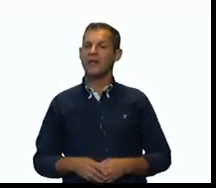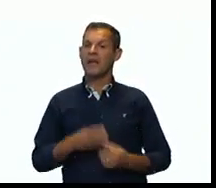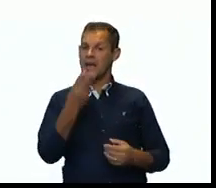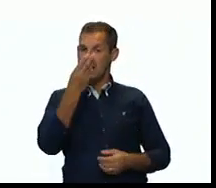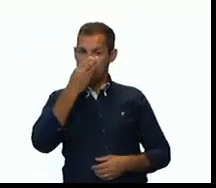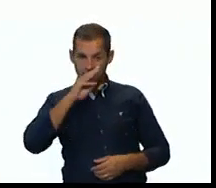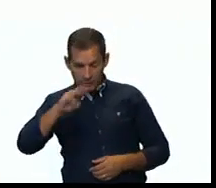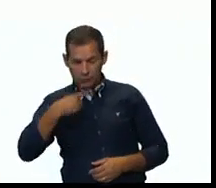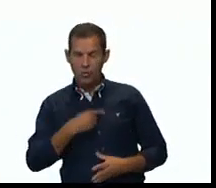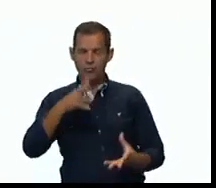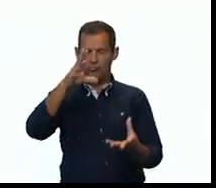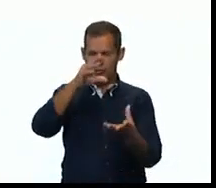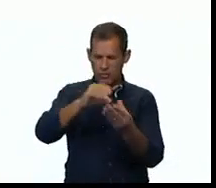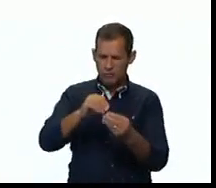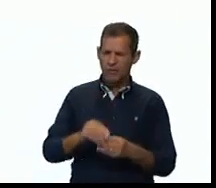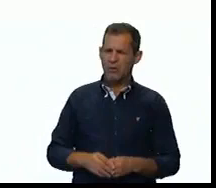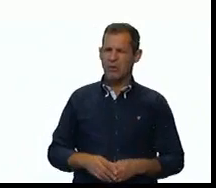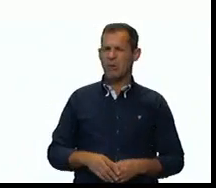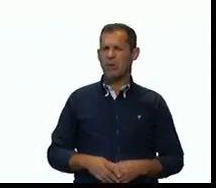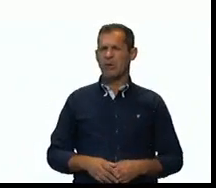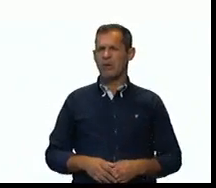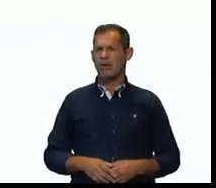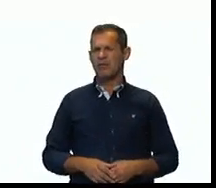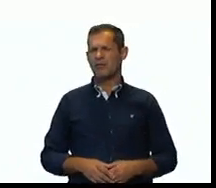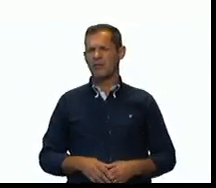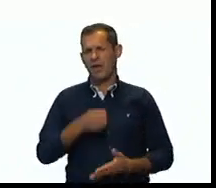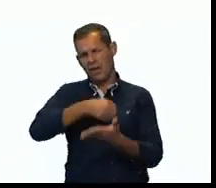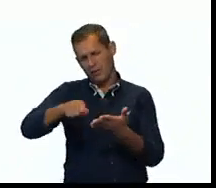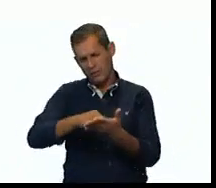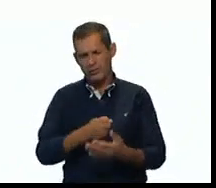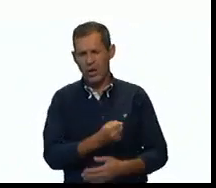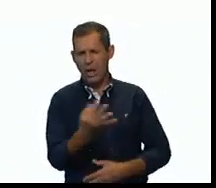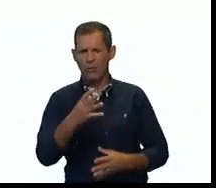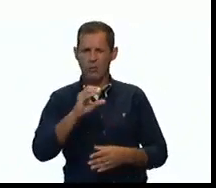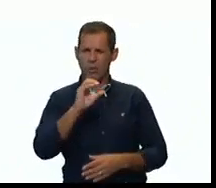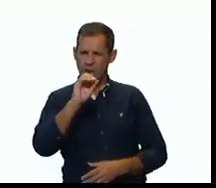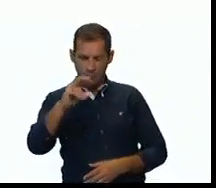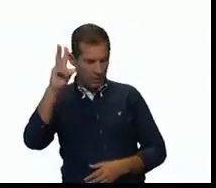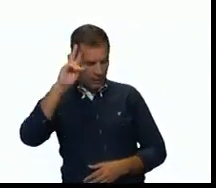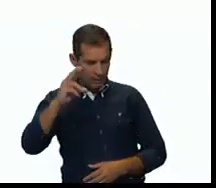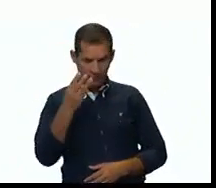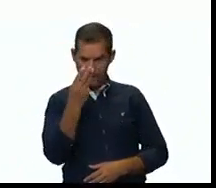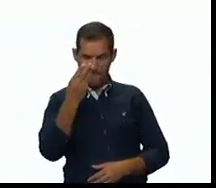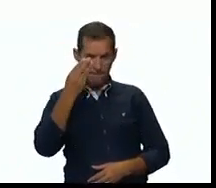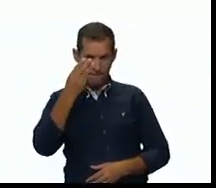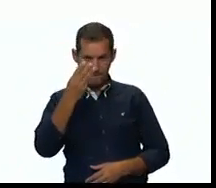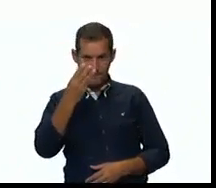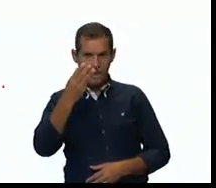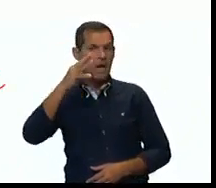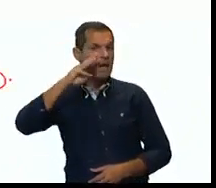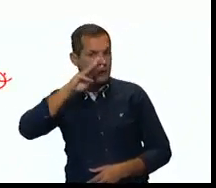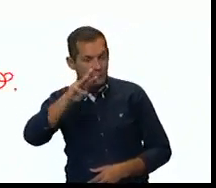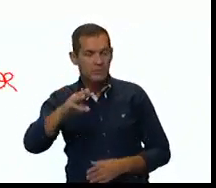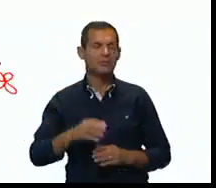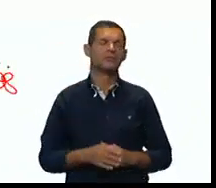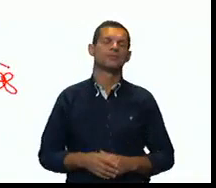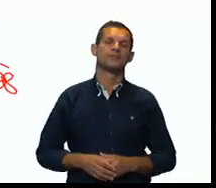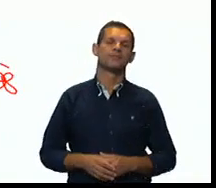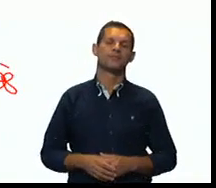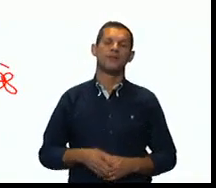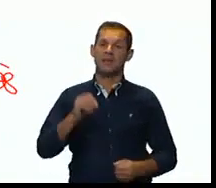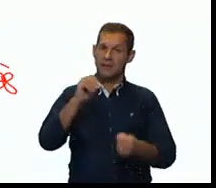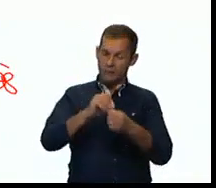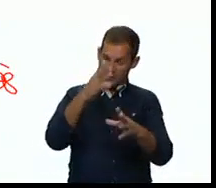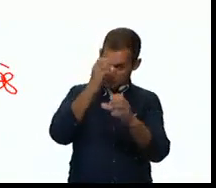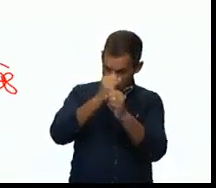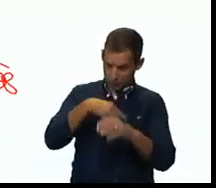ficar colocando esse tanto de zero. Mas aqui, lembre-se que é 3 milhões.